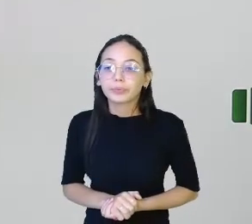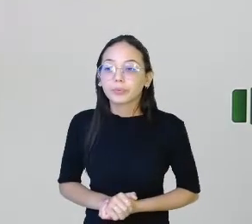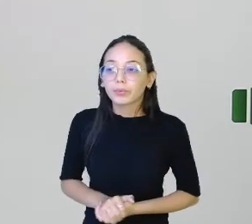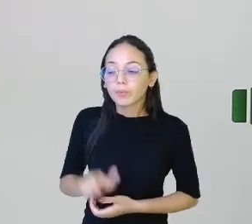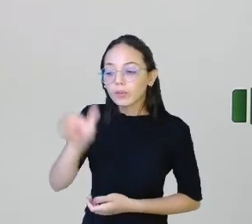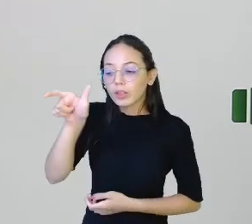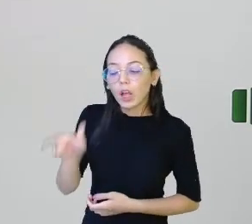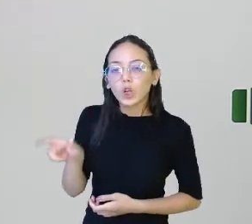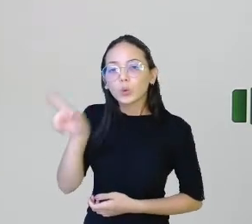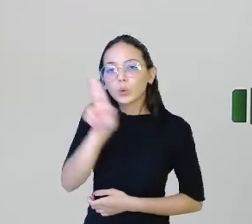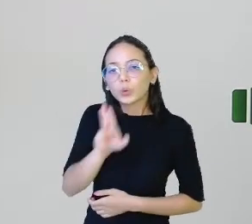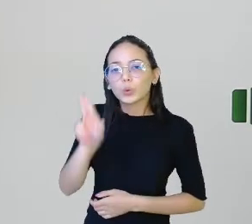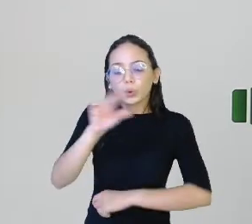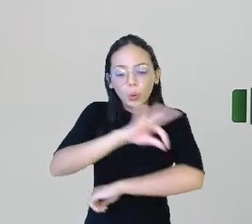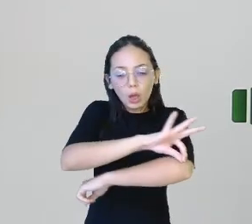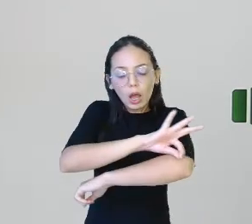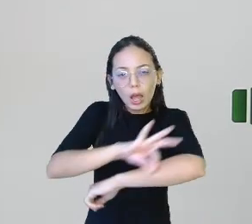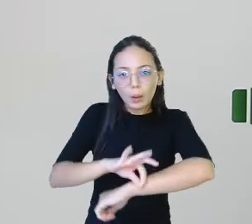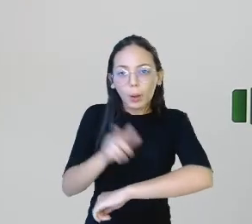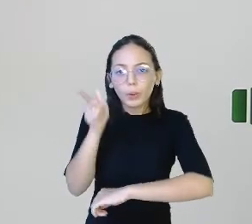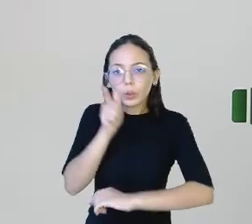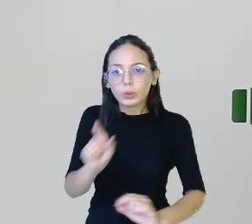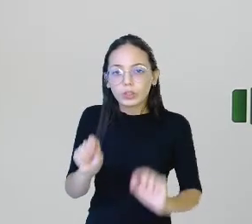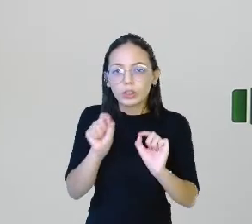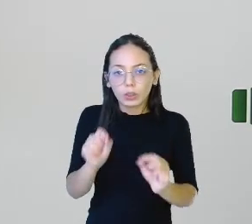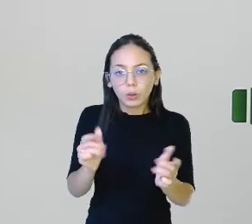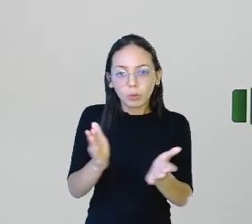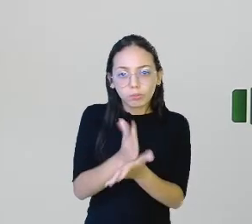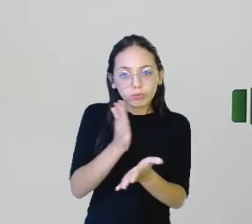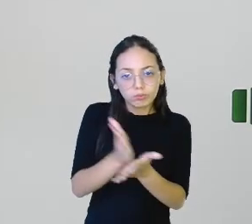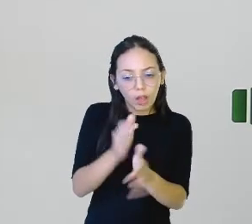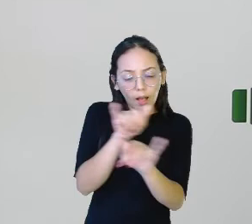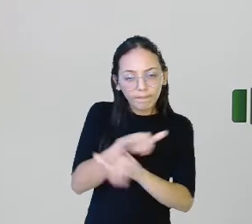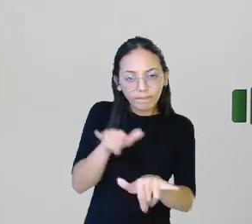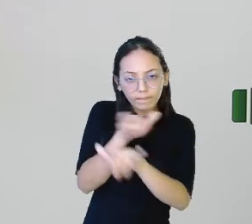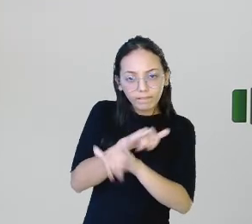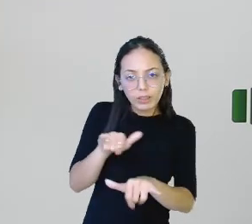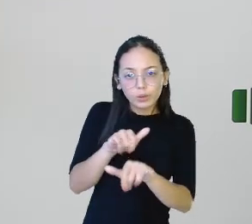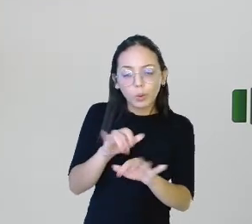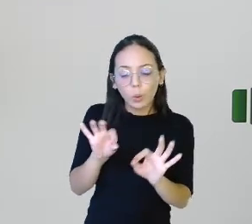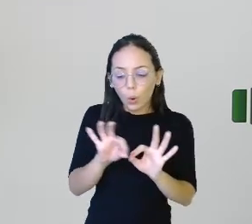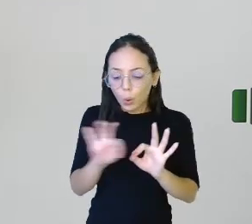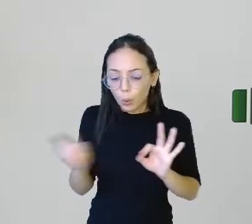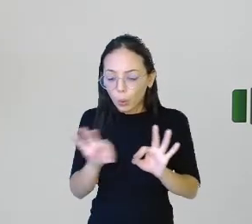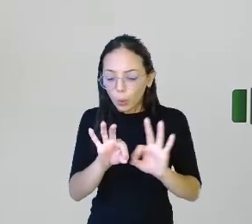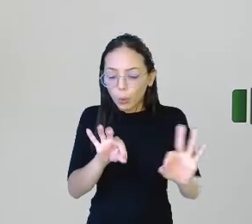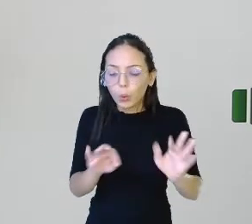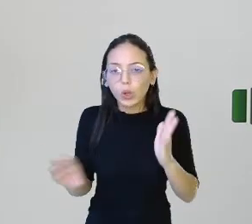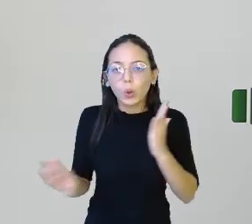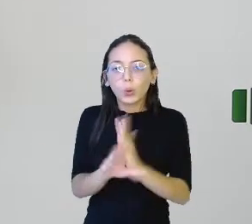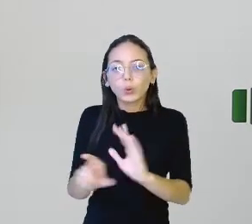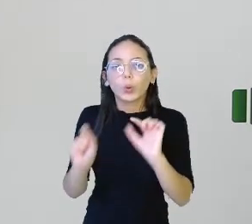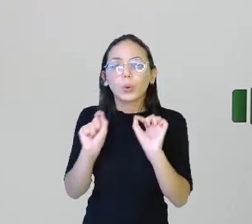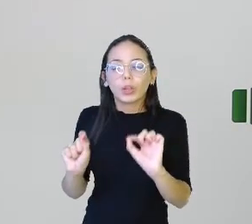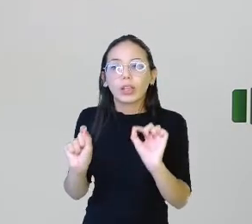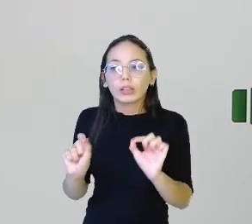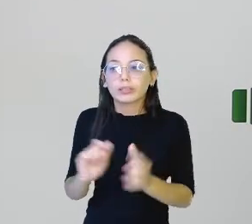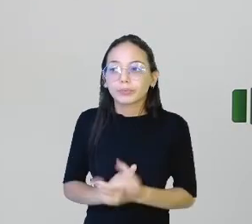a régua para medir o comprimento de sua caderneta de avisos. Que medida ele encontrou? Você consegue me